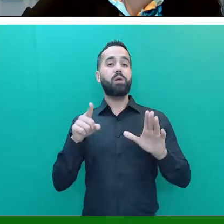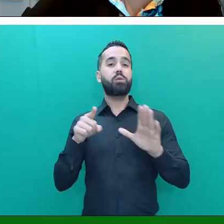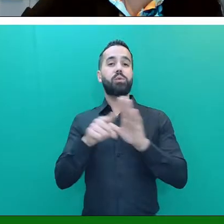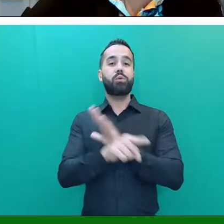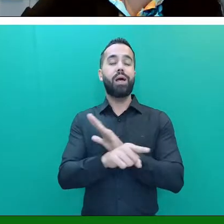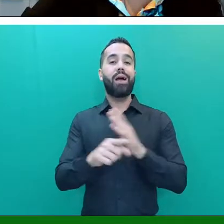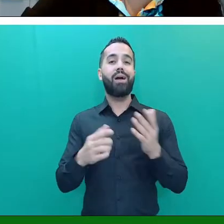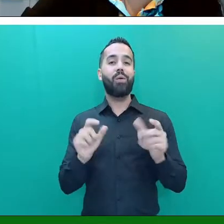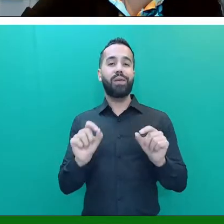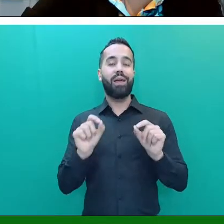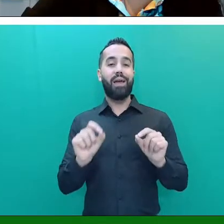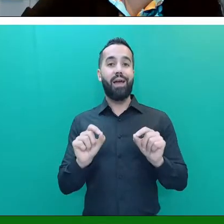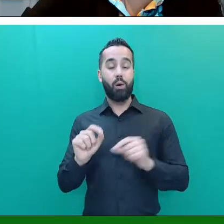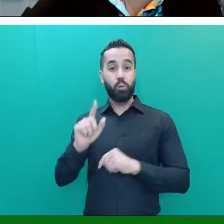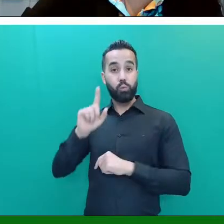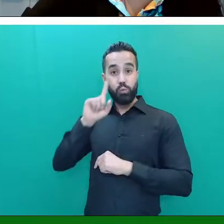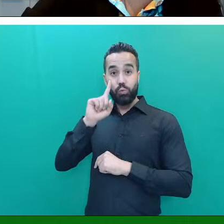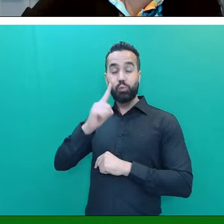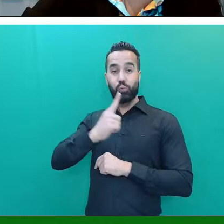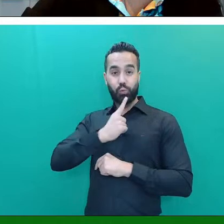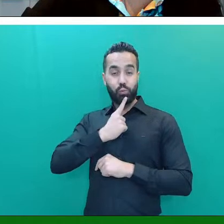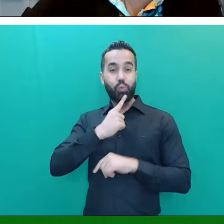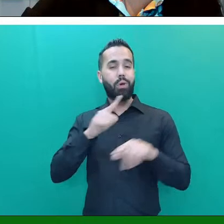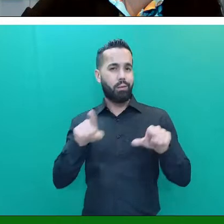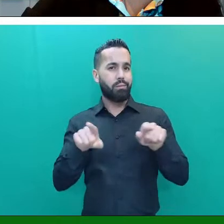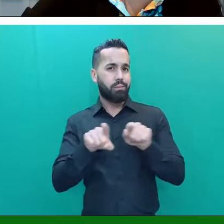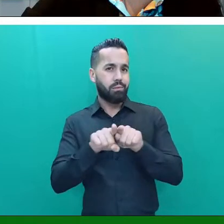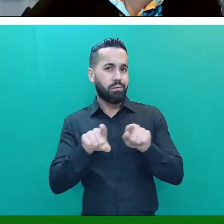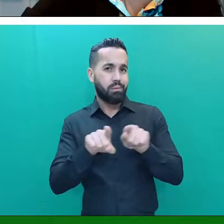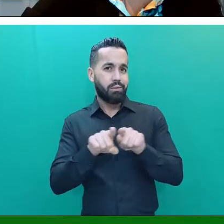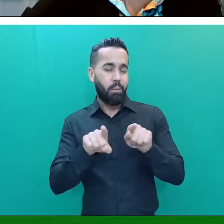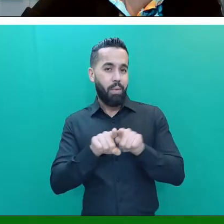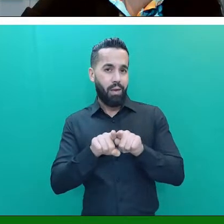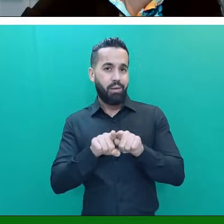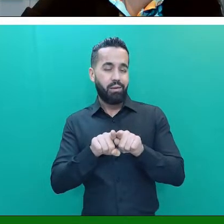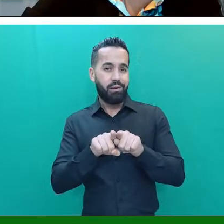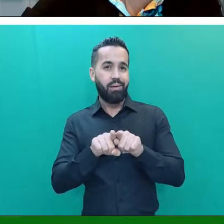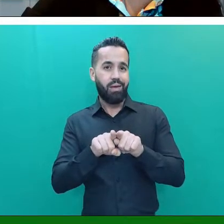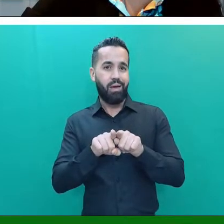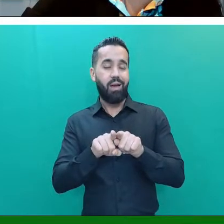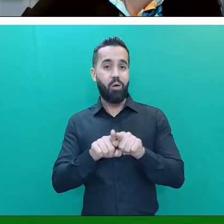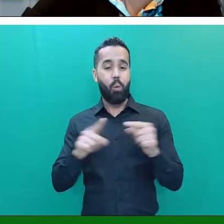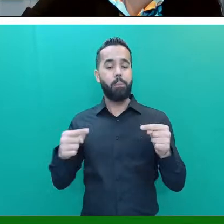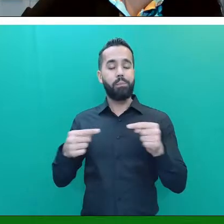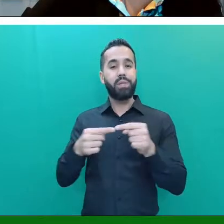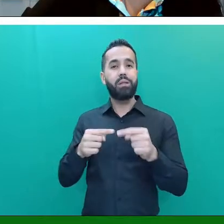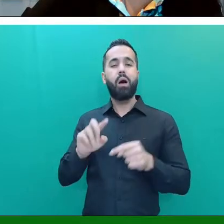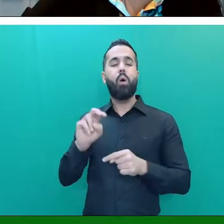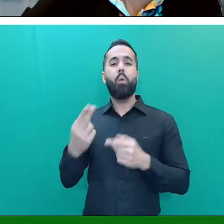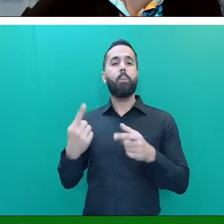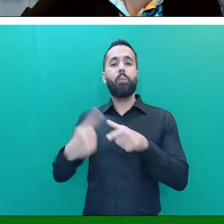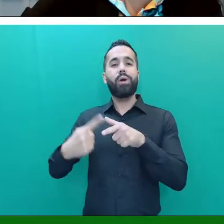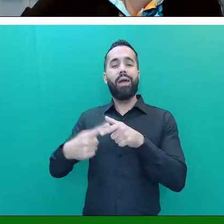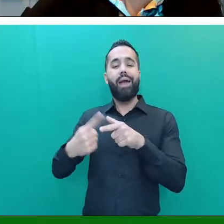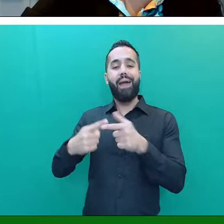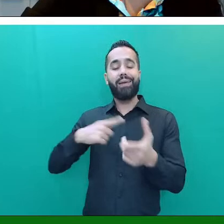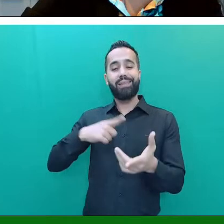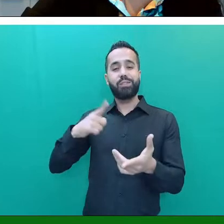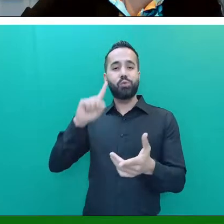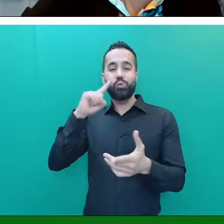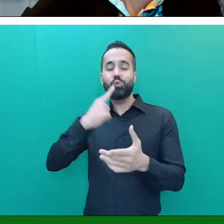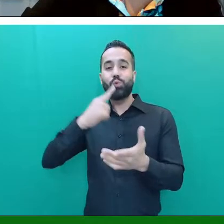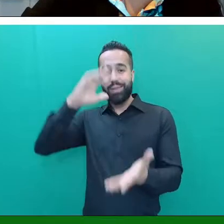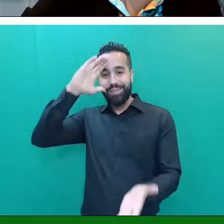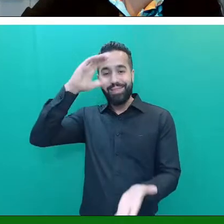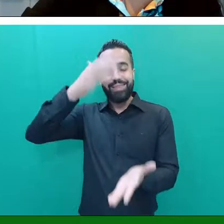eles contemplados, porque, de fato, eles são um horizonte um pouco restrito em sua tese. Eu lembro que você chamava